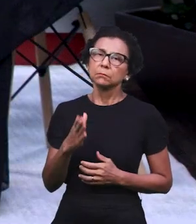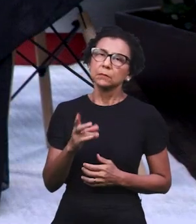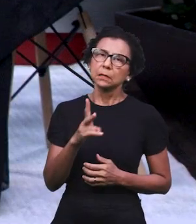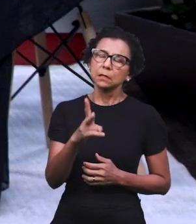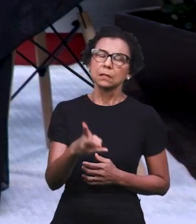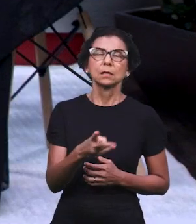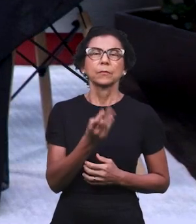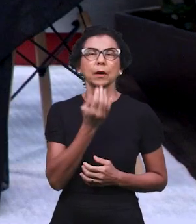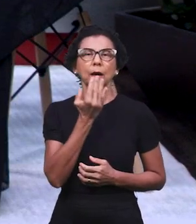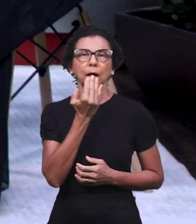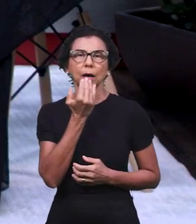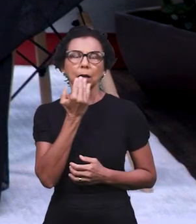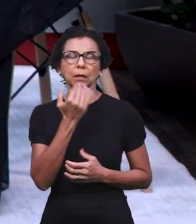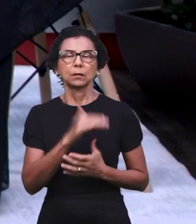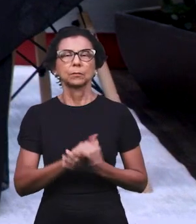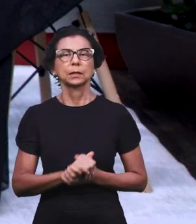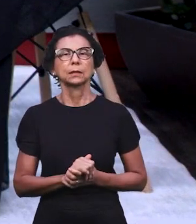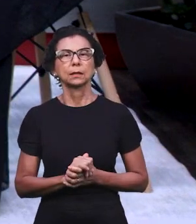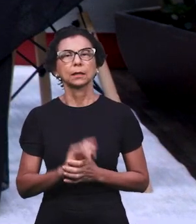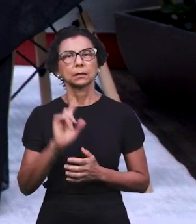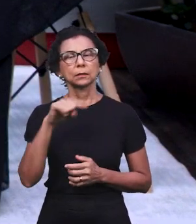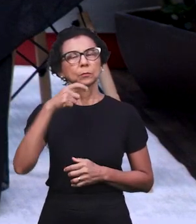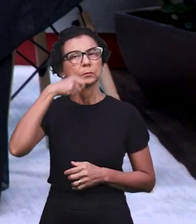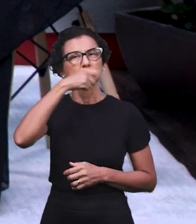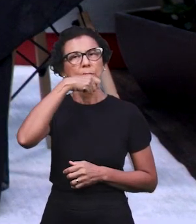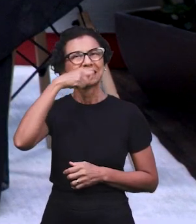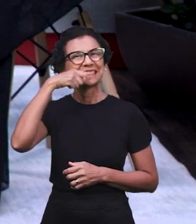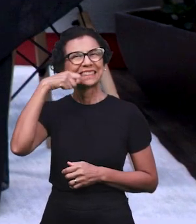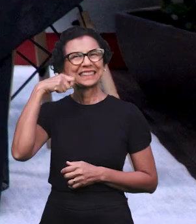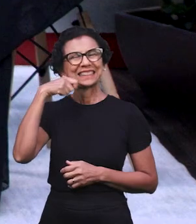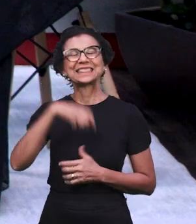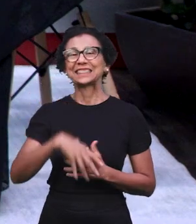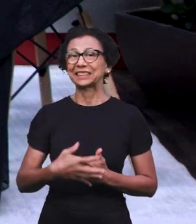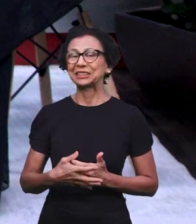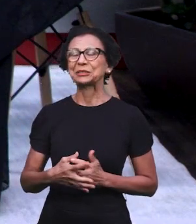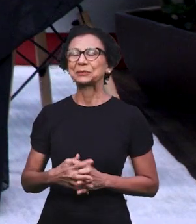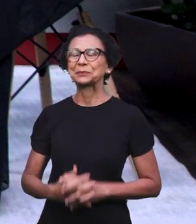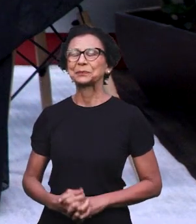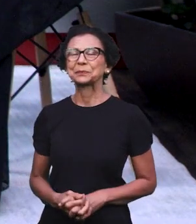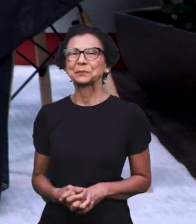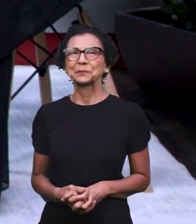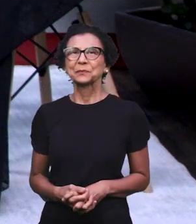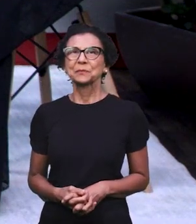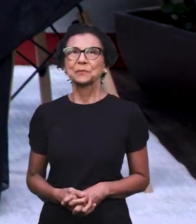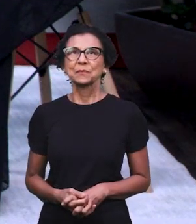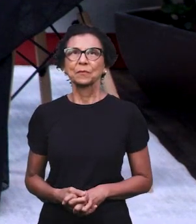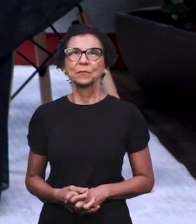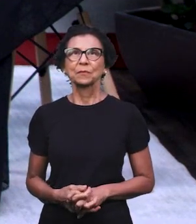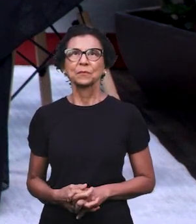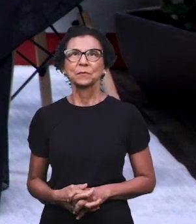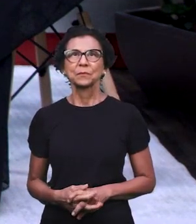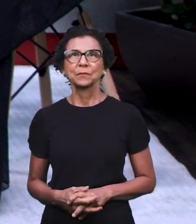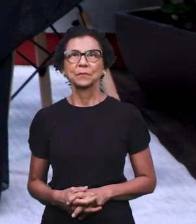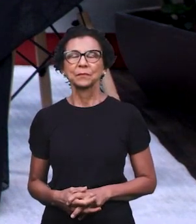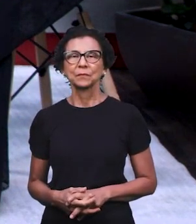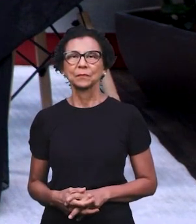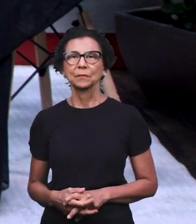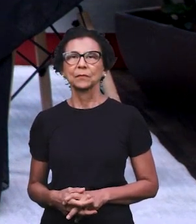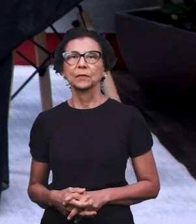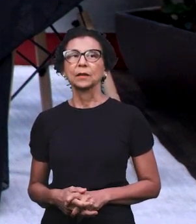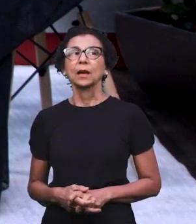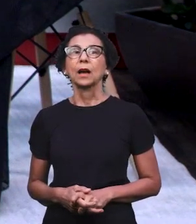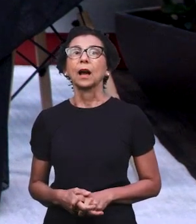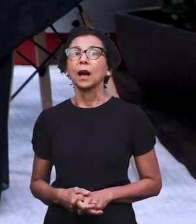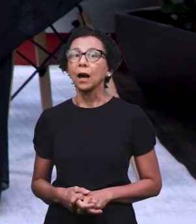é ideal que se faça essa escovação, né? Quer complementar? Claro. Também temos que lançar mão do autoexame bucal.